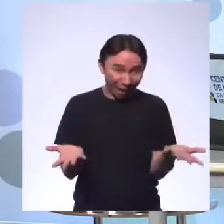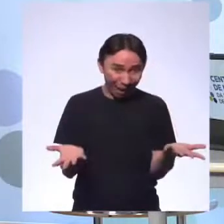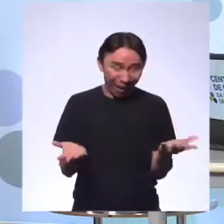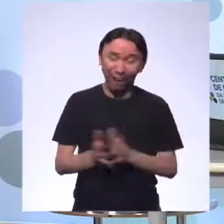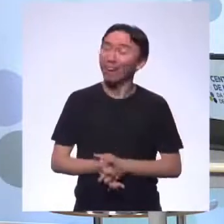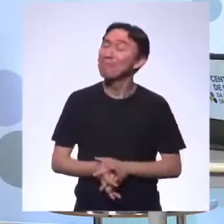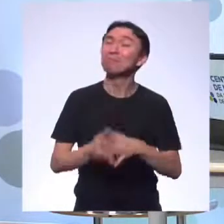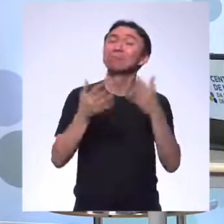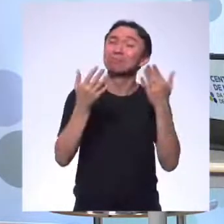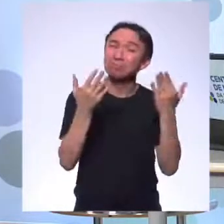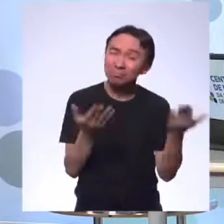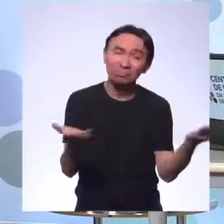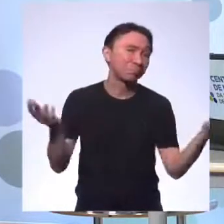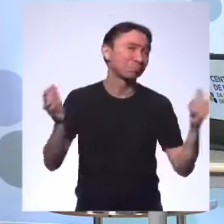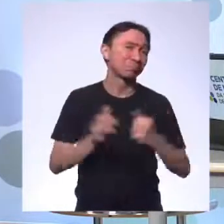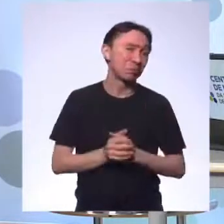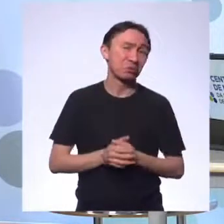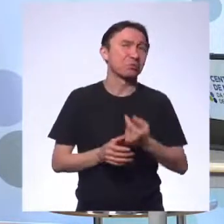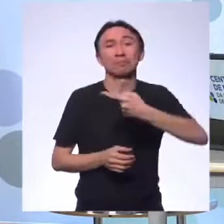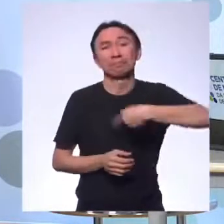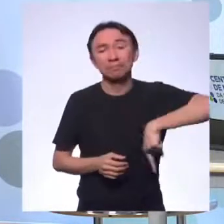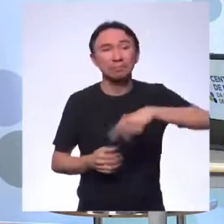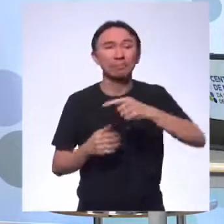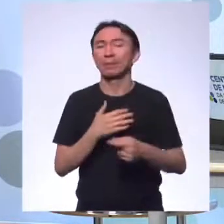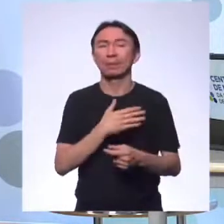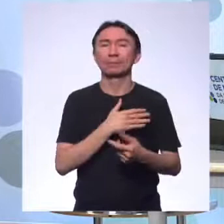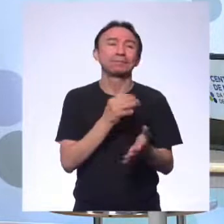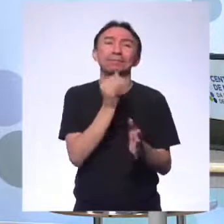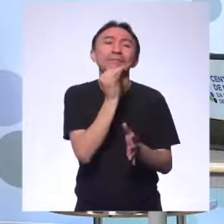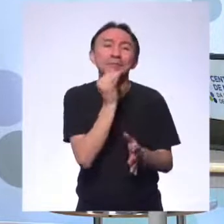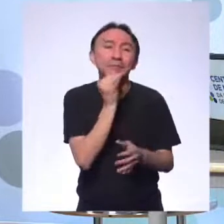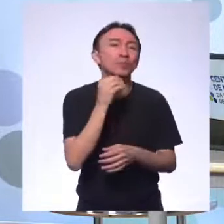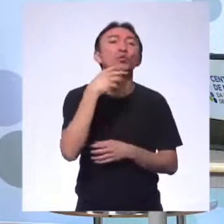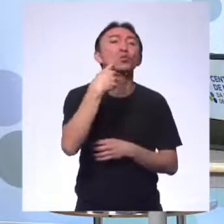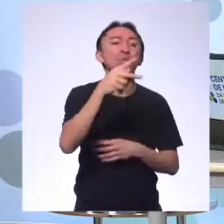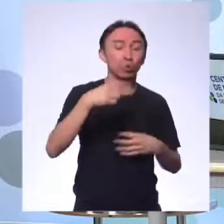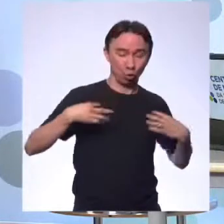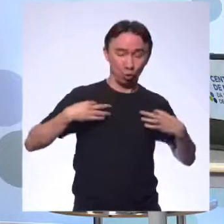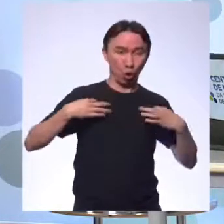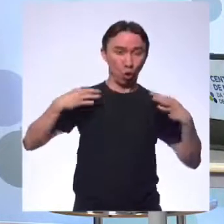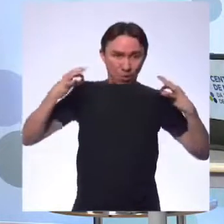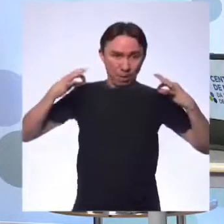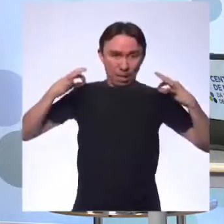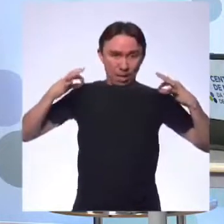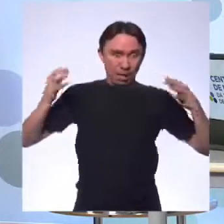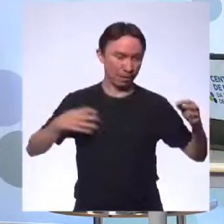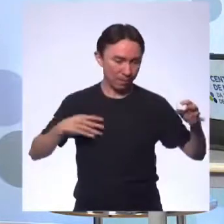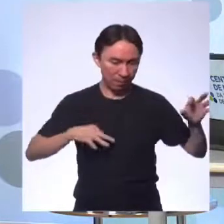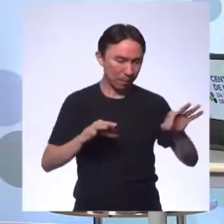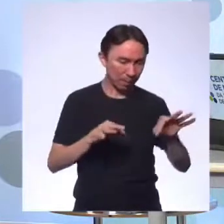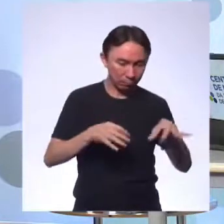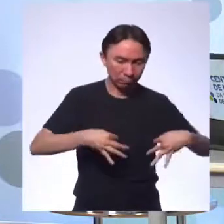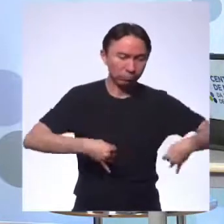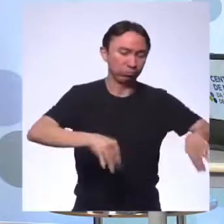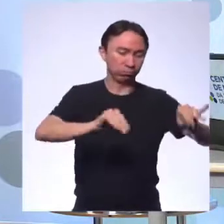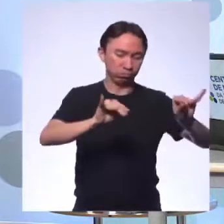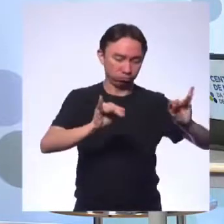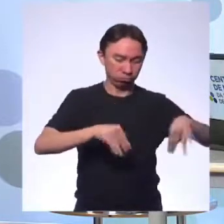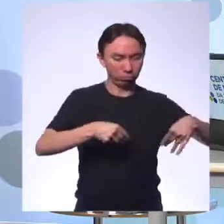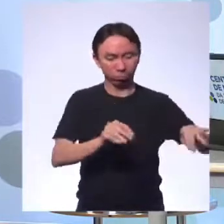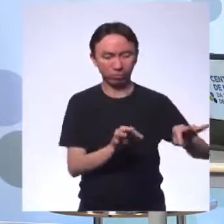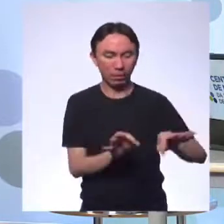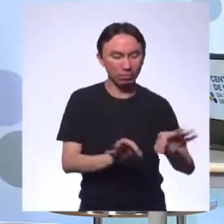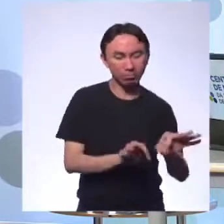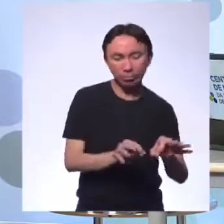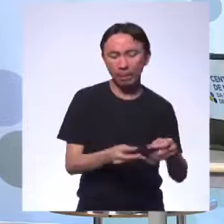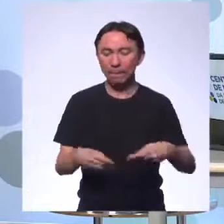por exemplo, se você coloca suas roupas, né? Você vai dobrar e você decide que você vai colocar, sei lá, camisetas coloridas em